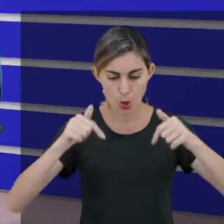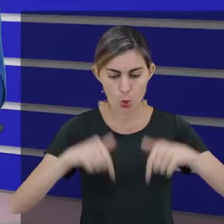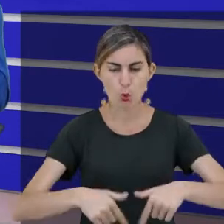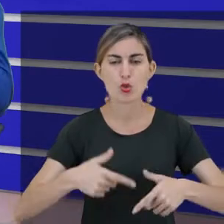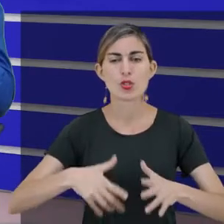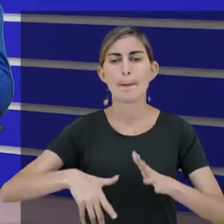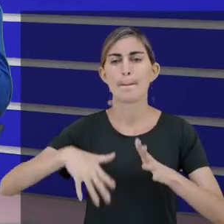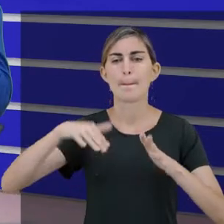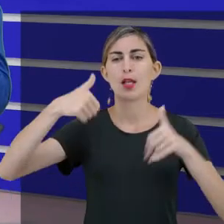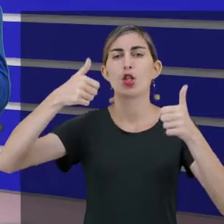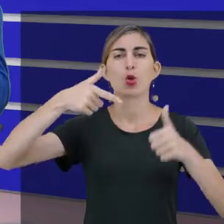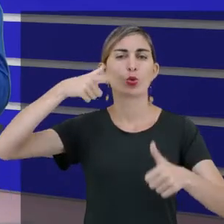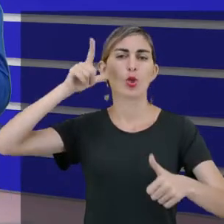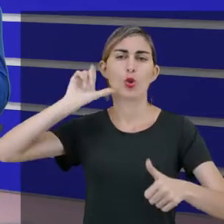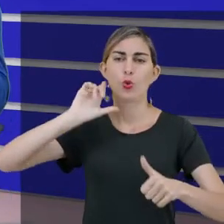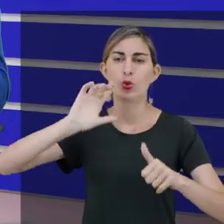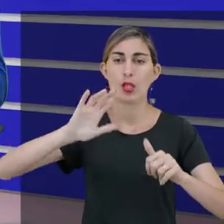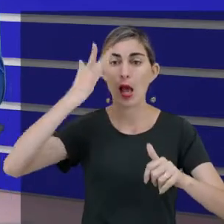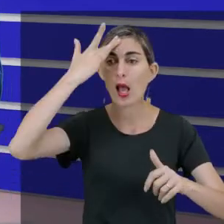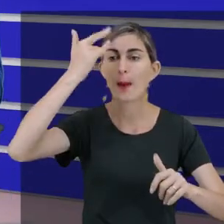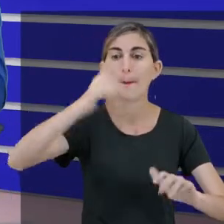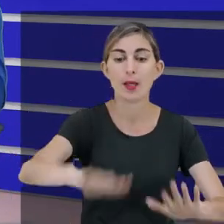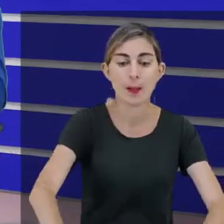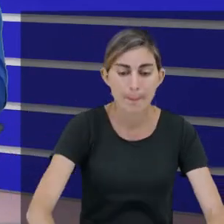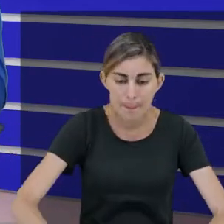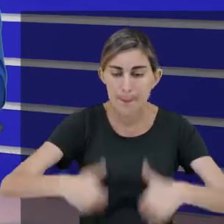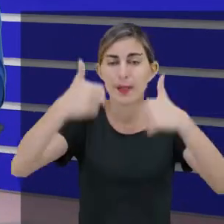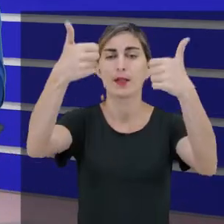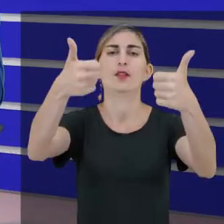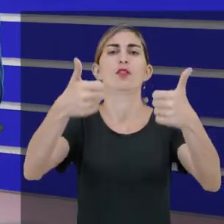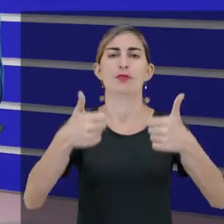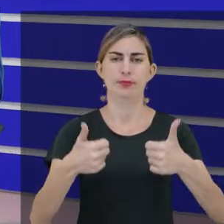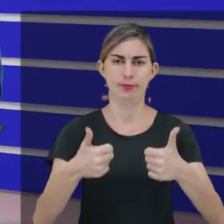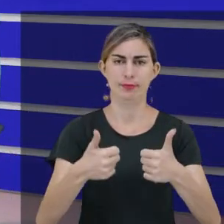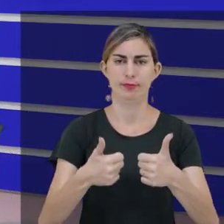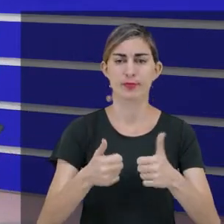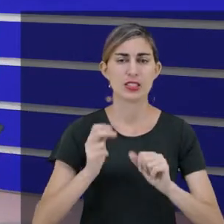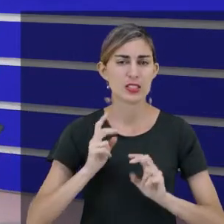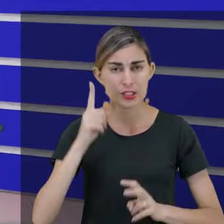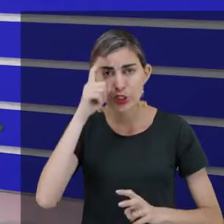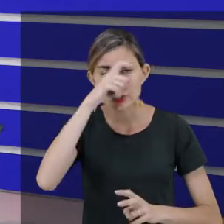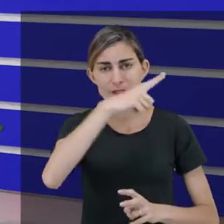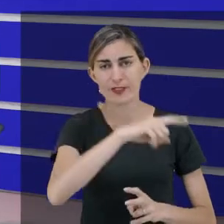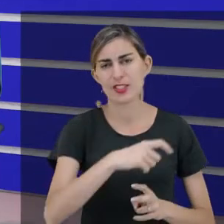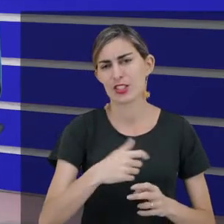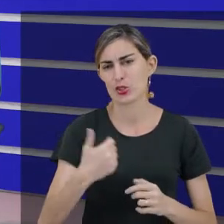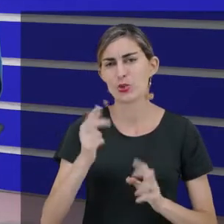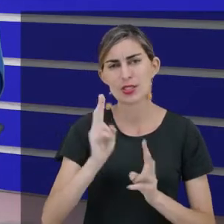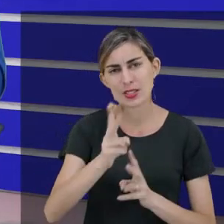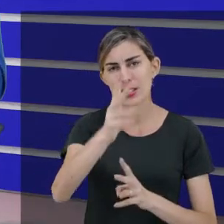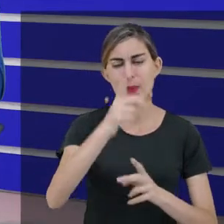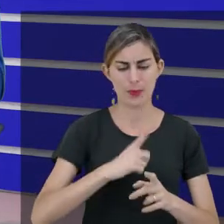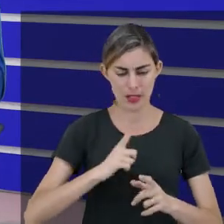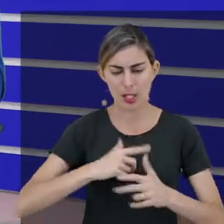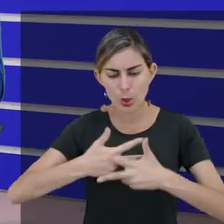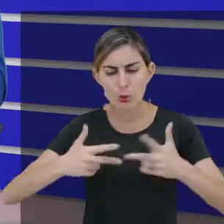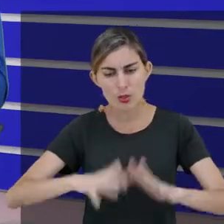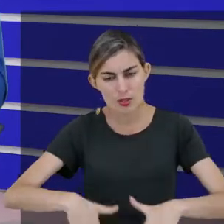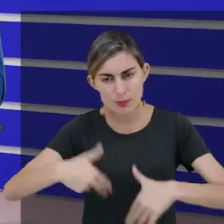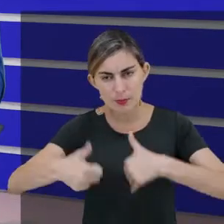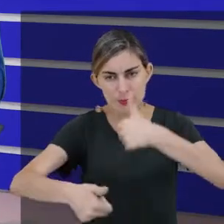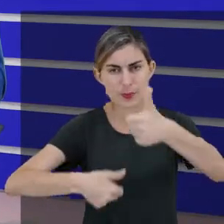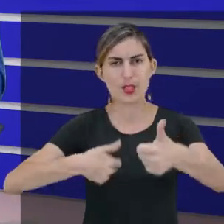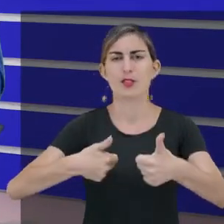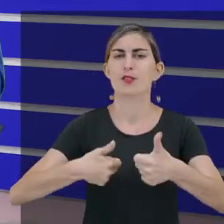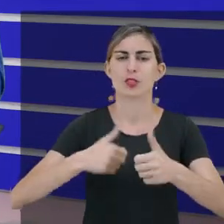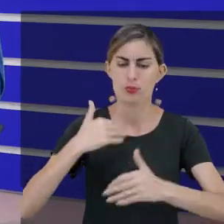ontem e amanhã melhor do que hoje. Então, se eu partir, professor, desse princípio, dificilmente eu não vou ter algo a melhorar. Sim. E aí, sempre há uma melhoria.